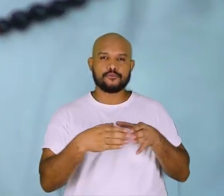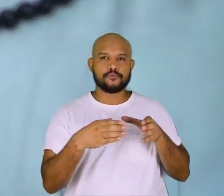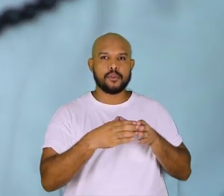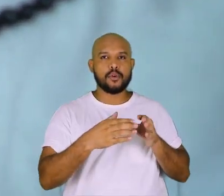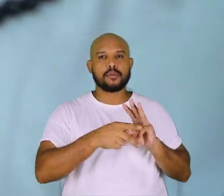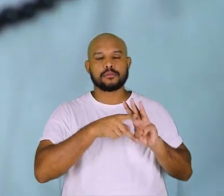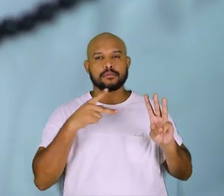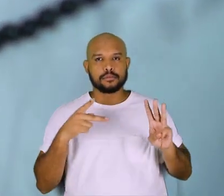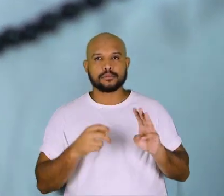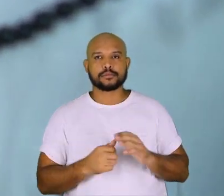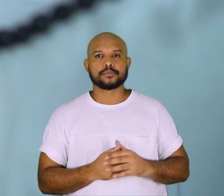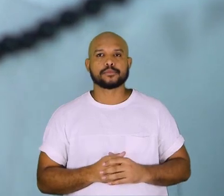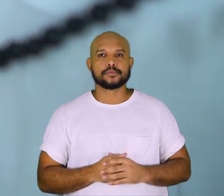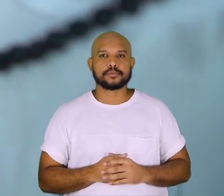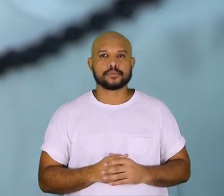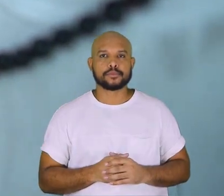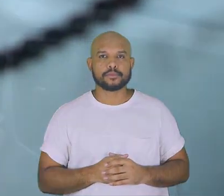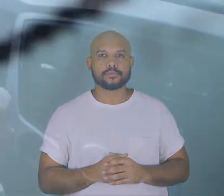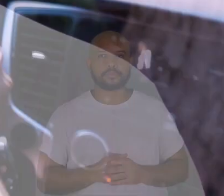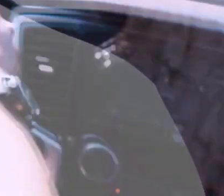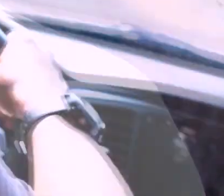com nossa etnia dentro da comunidade indígena.